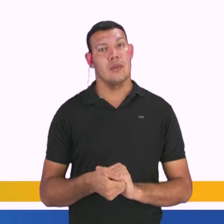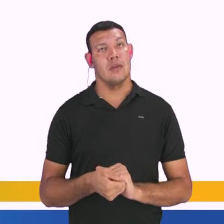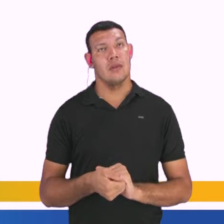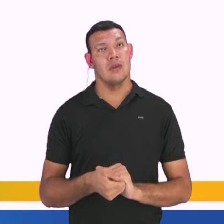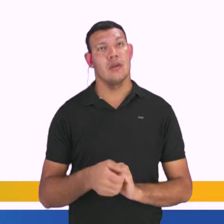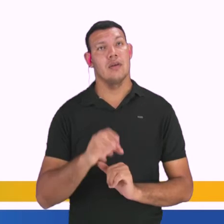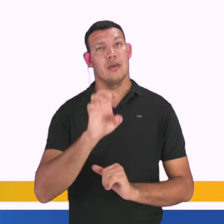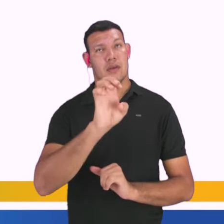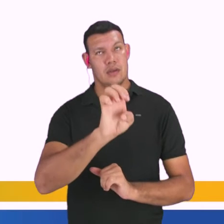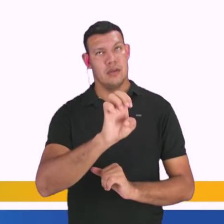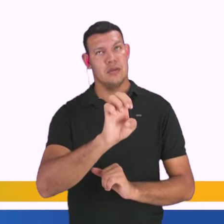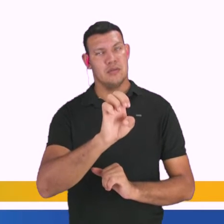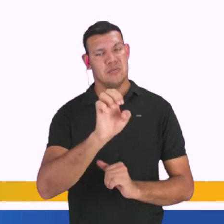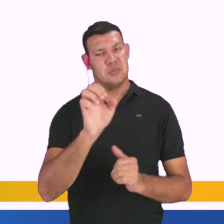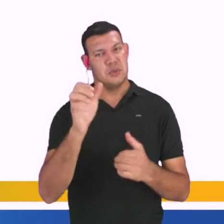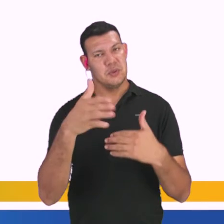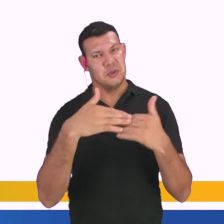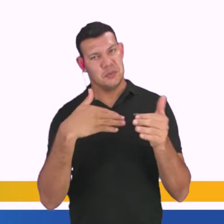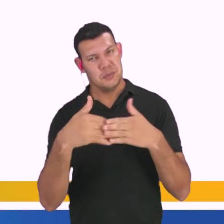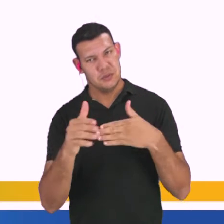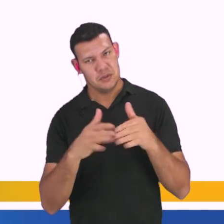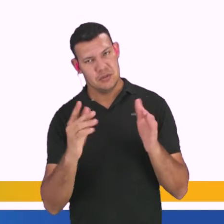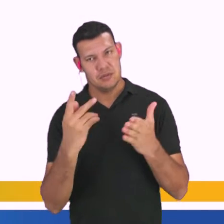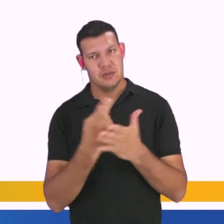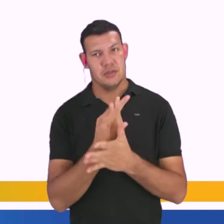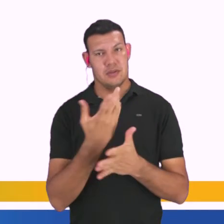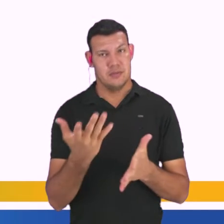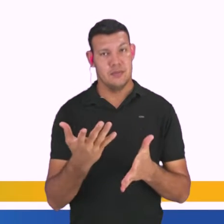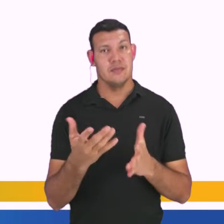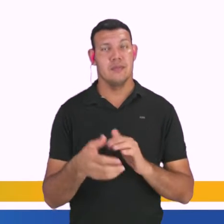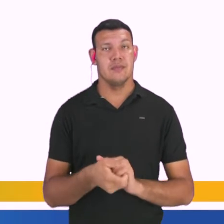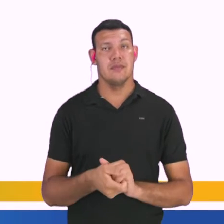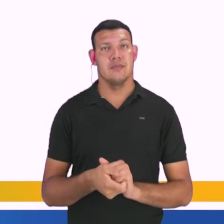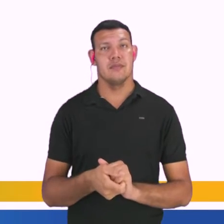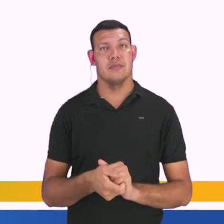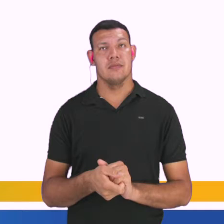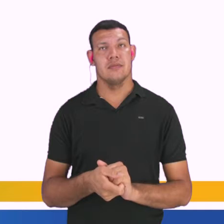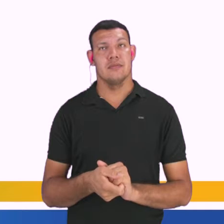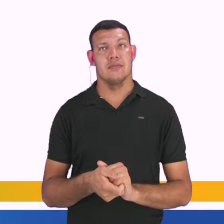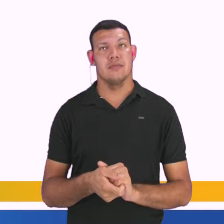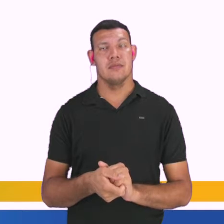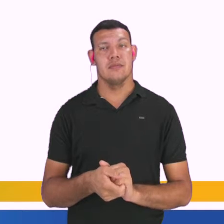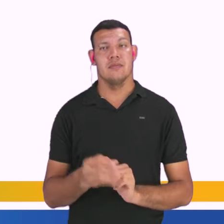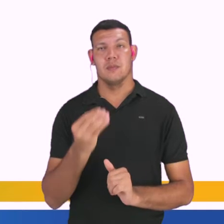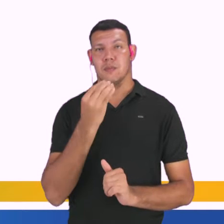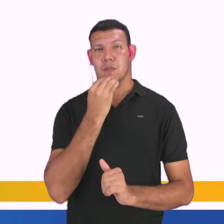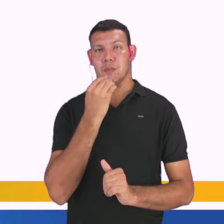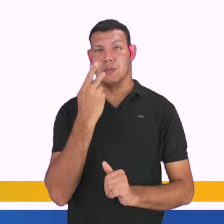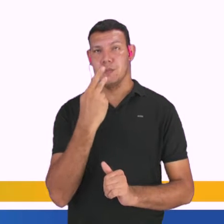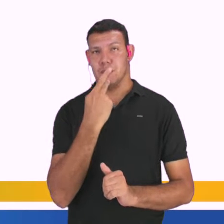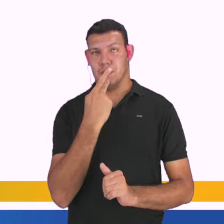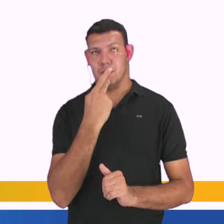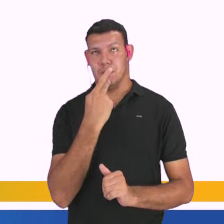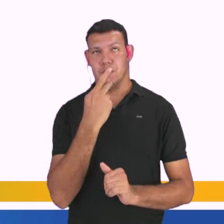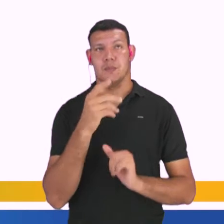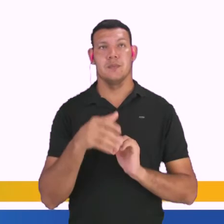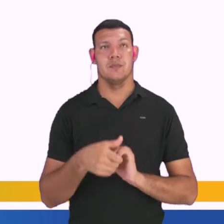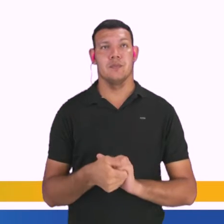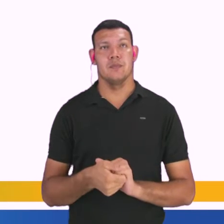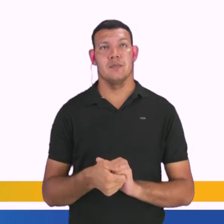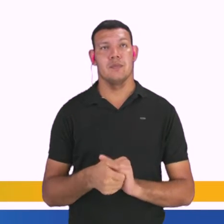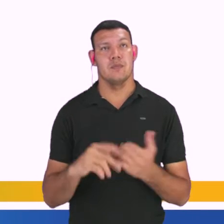seja e um evento qualquer no espaço amostral a probabilidade do